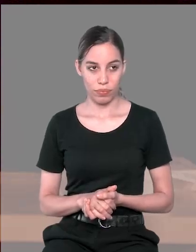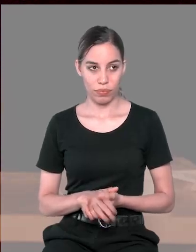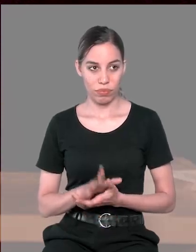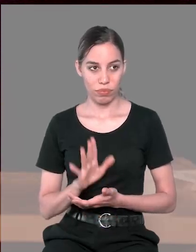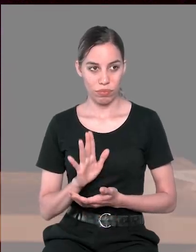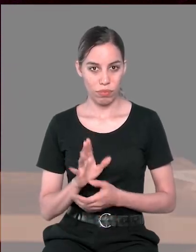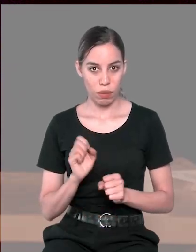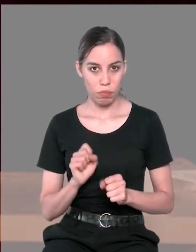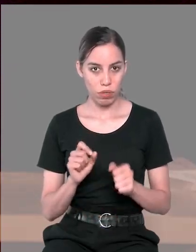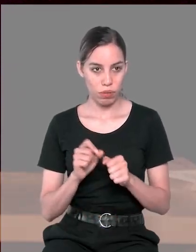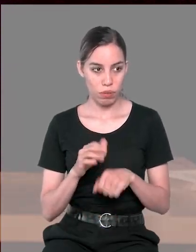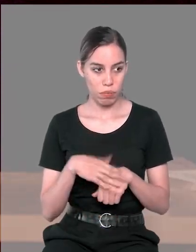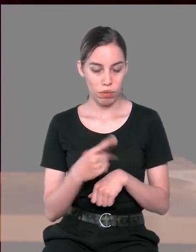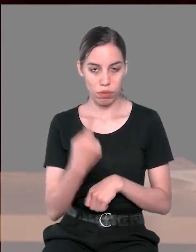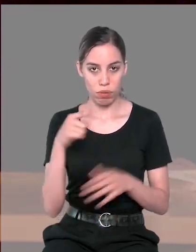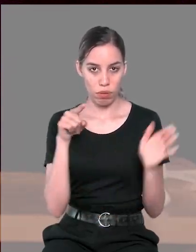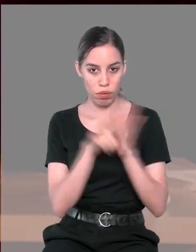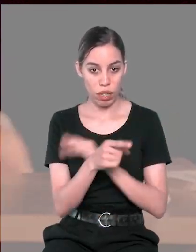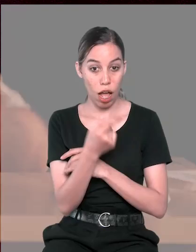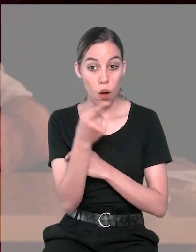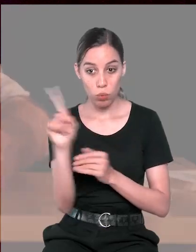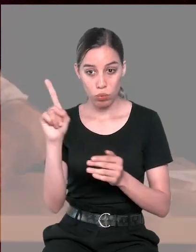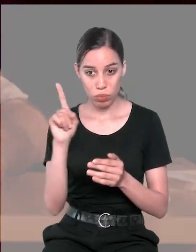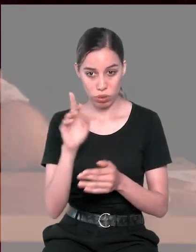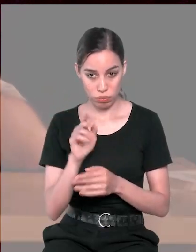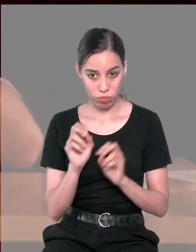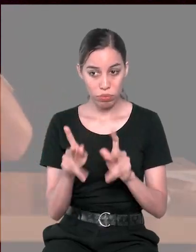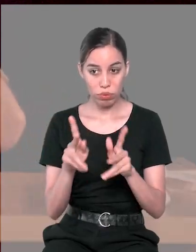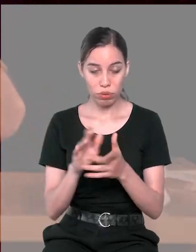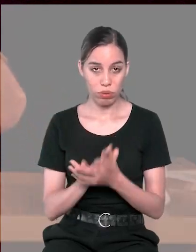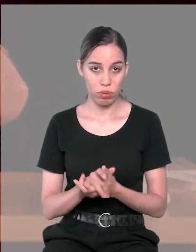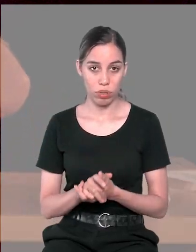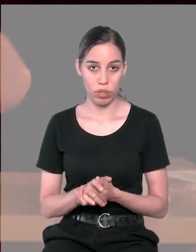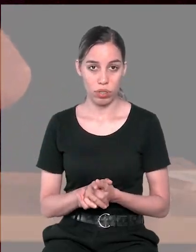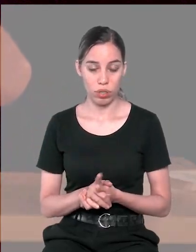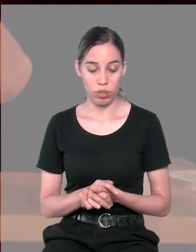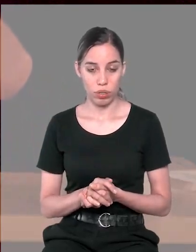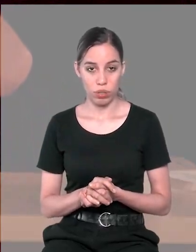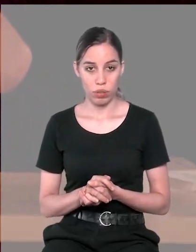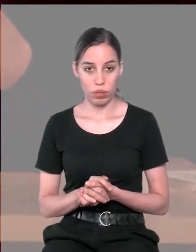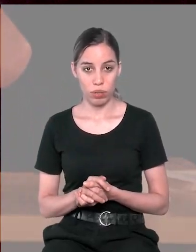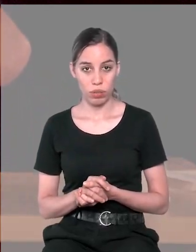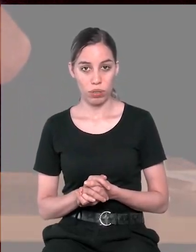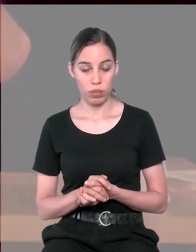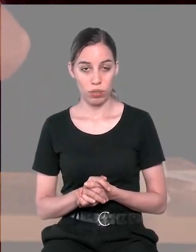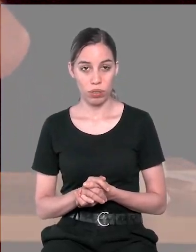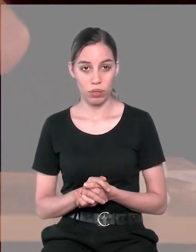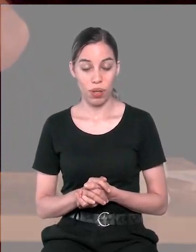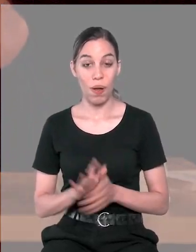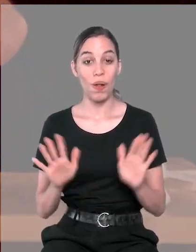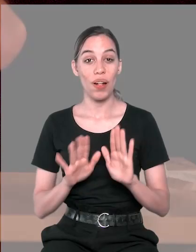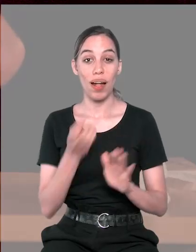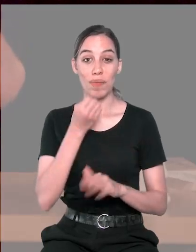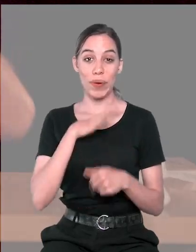Ainda pode fazer mais uma pergunta, se alguém quiser. É a última, tá? Uma espectadora pede o microfone para realizar a pergunta. Olá,